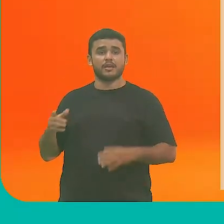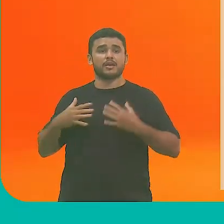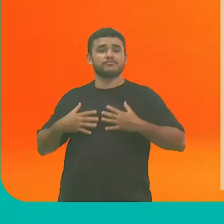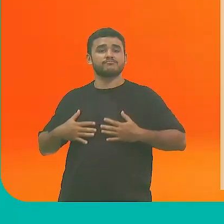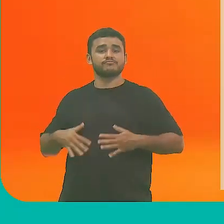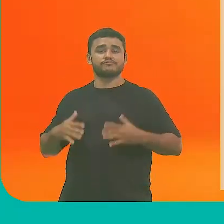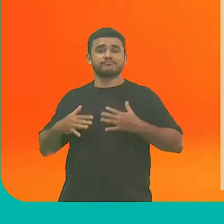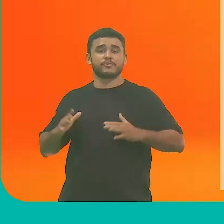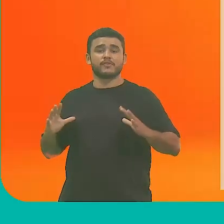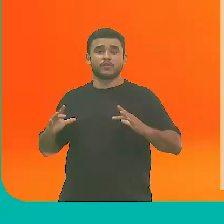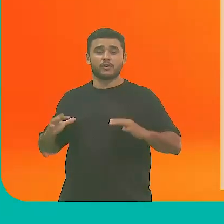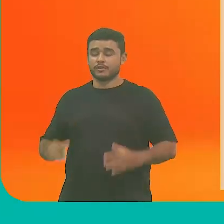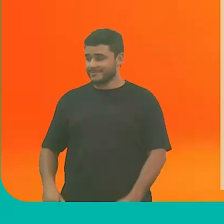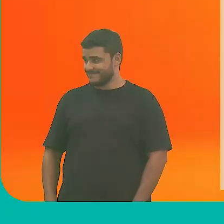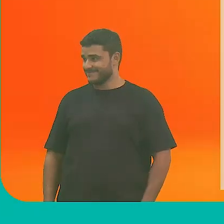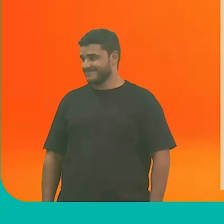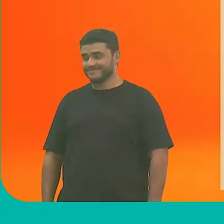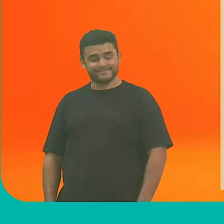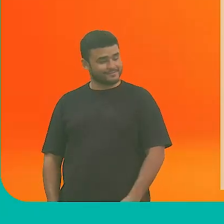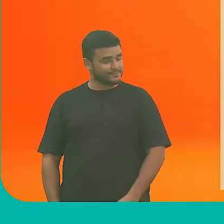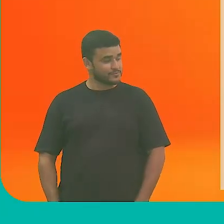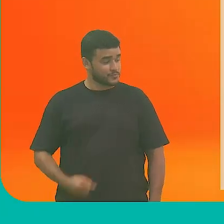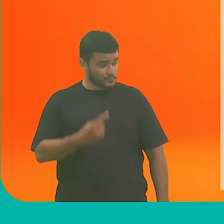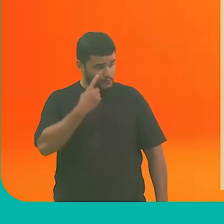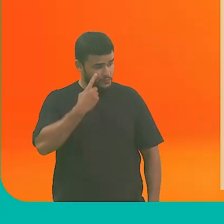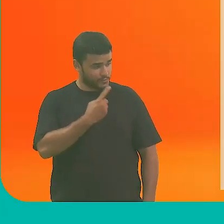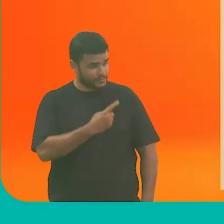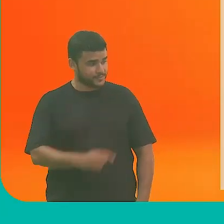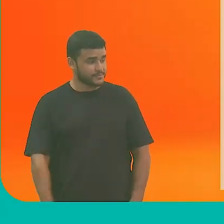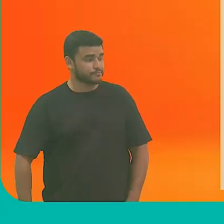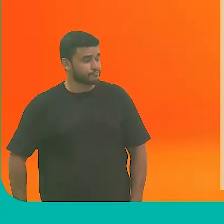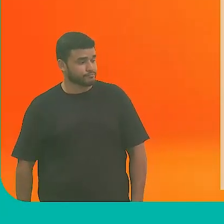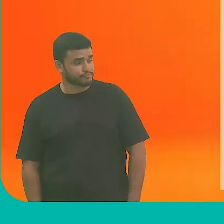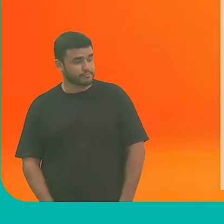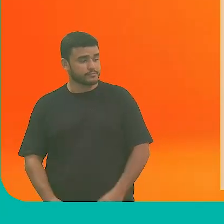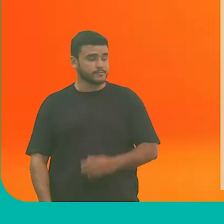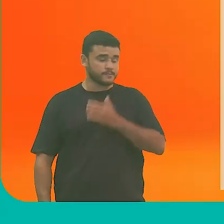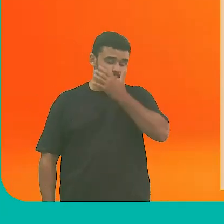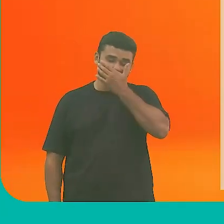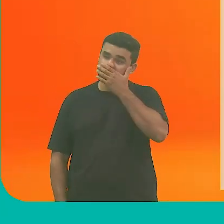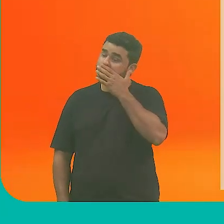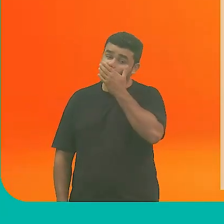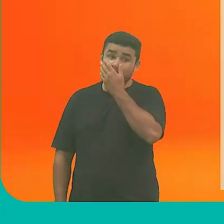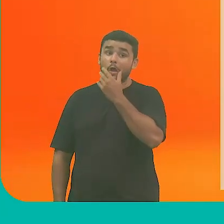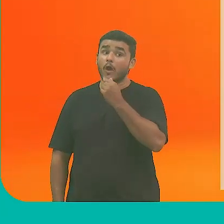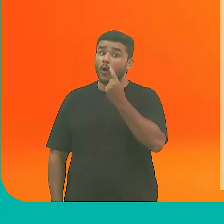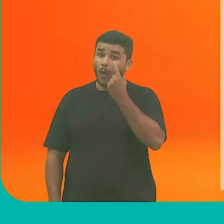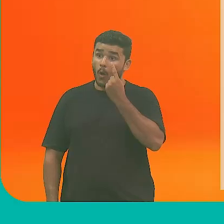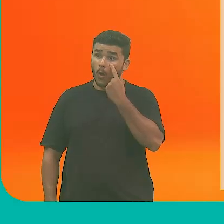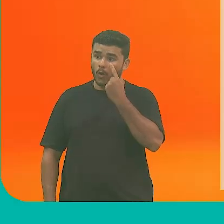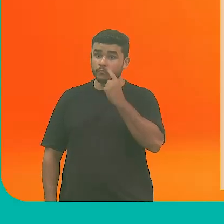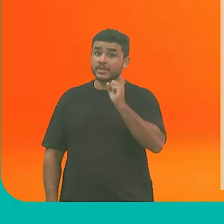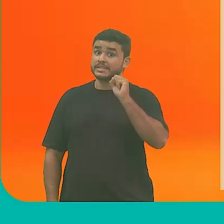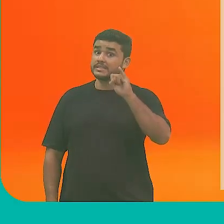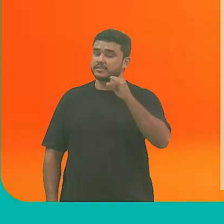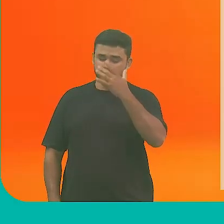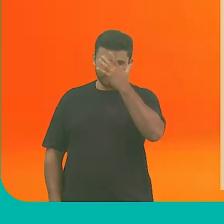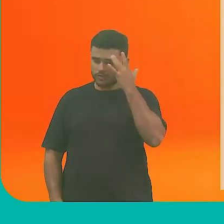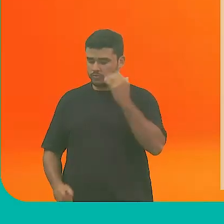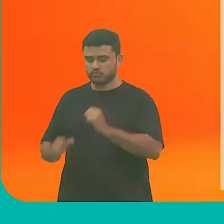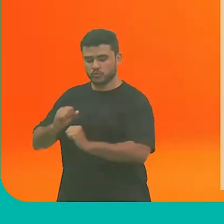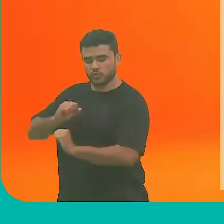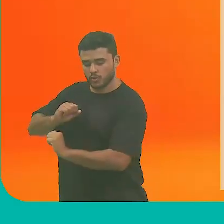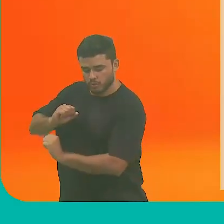esses dados. Uma pessoa varreu o chão da casa, depois